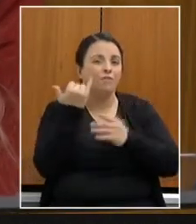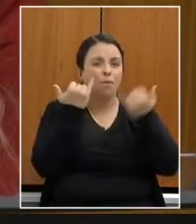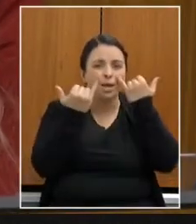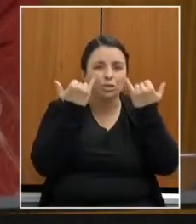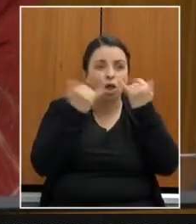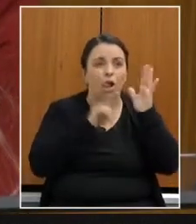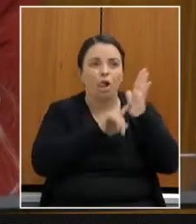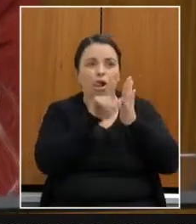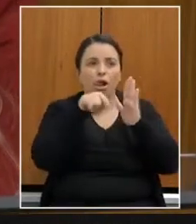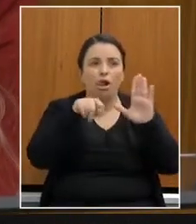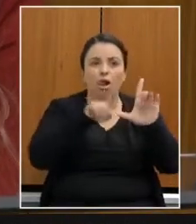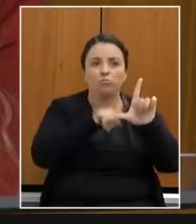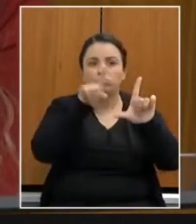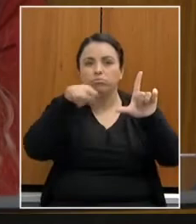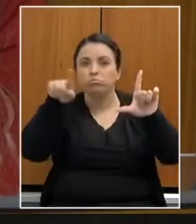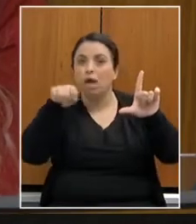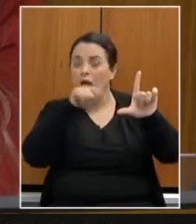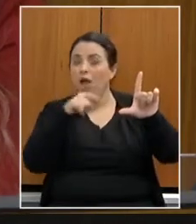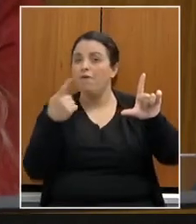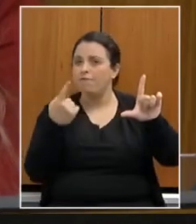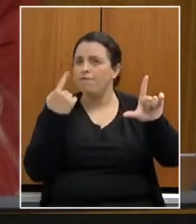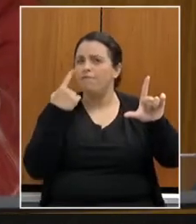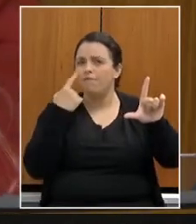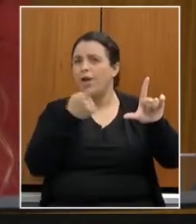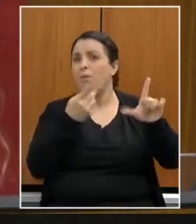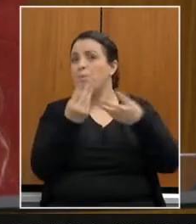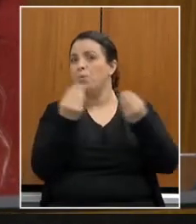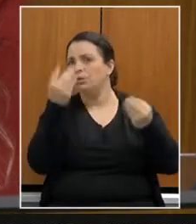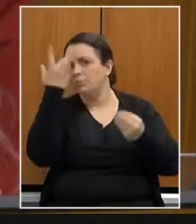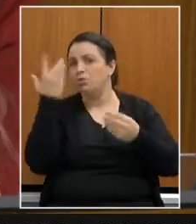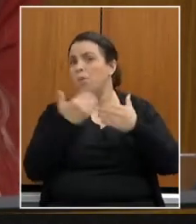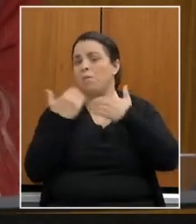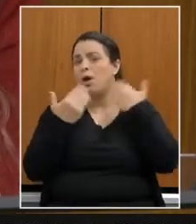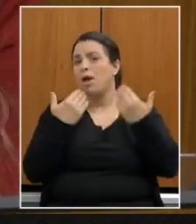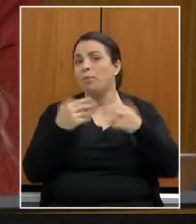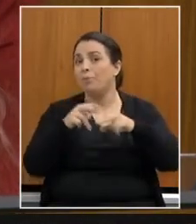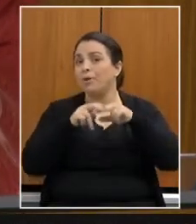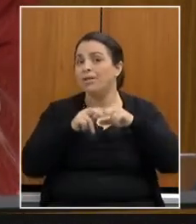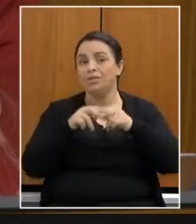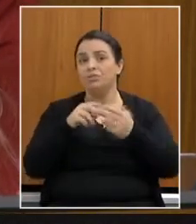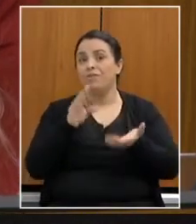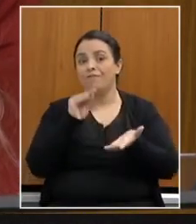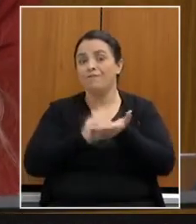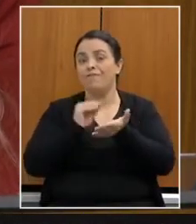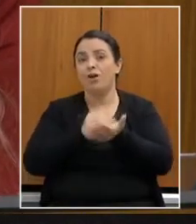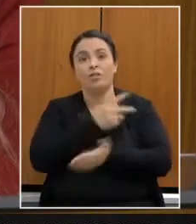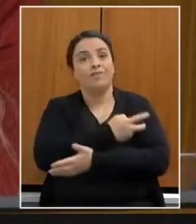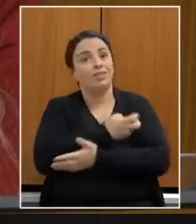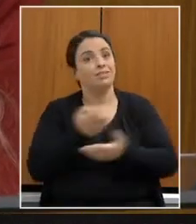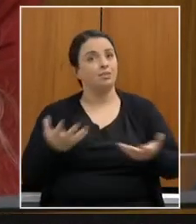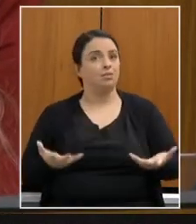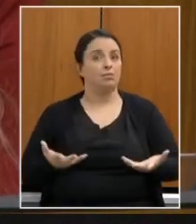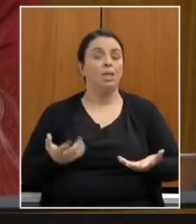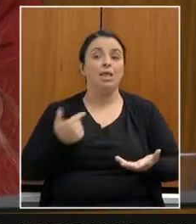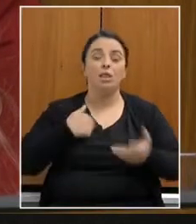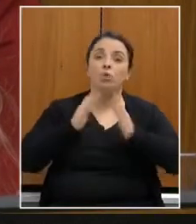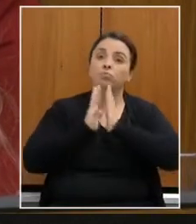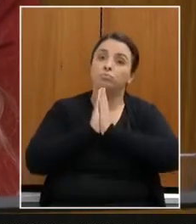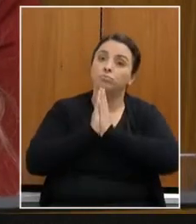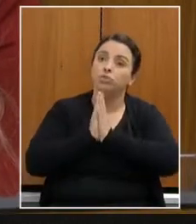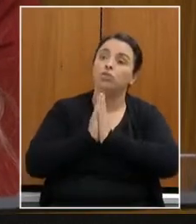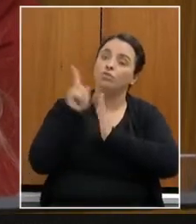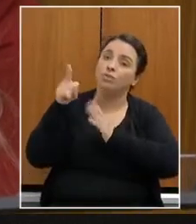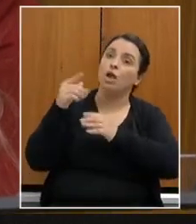vacina então valeria a pena eu deixo um apelo para que o senhor leve para a reflexão da direção